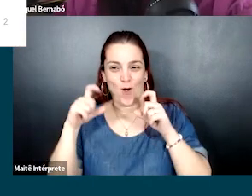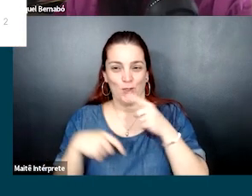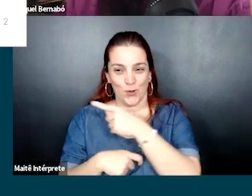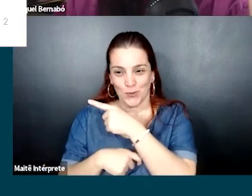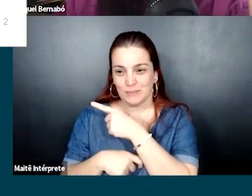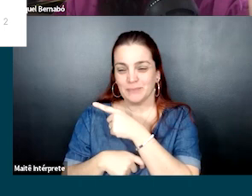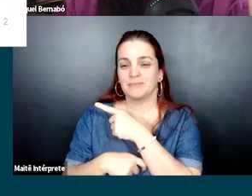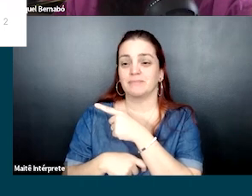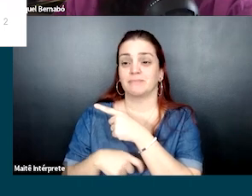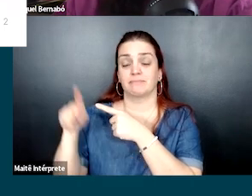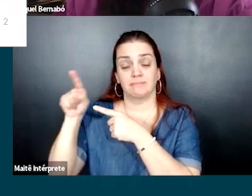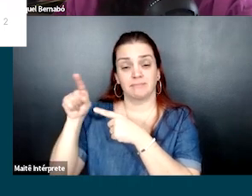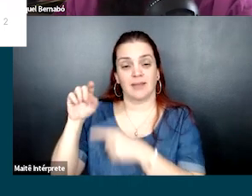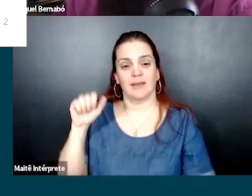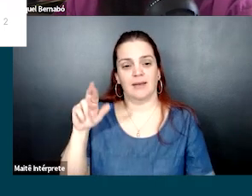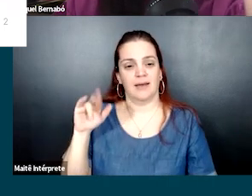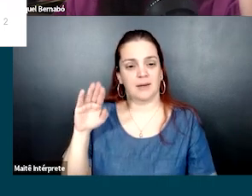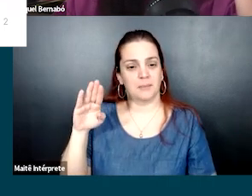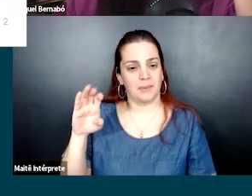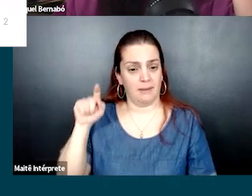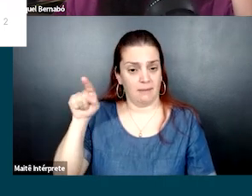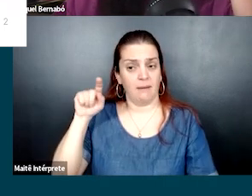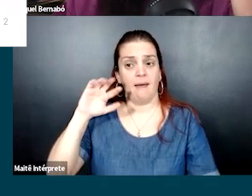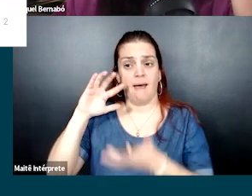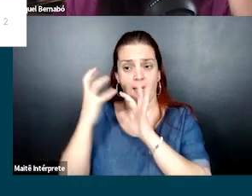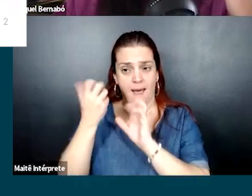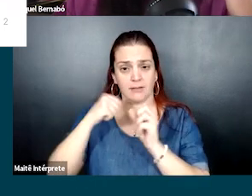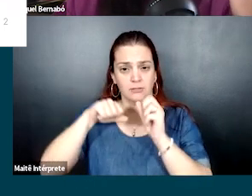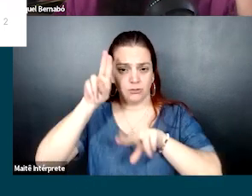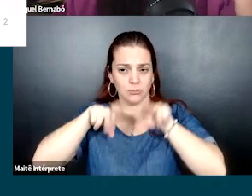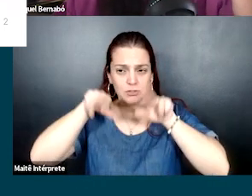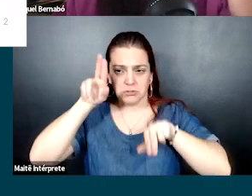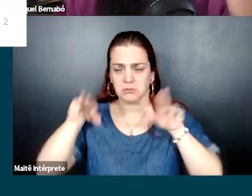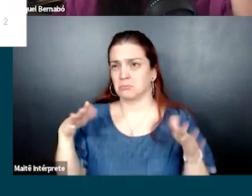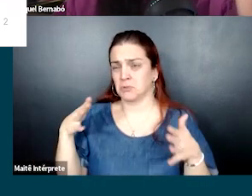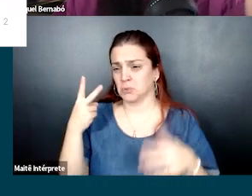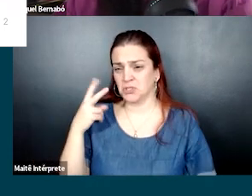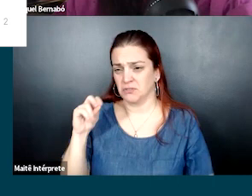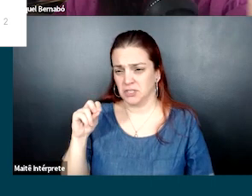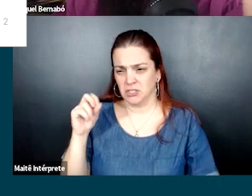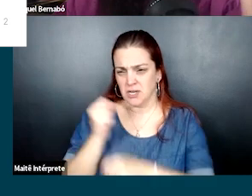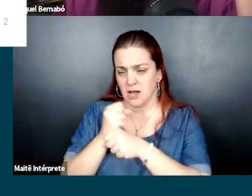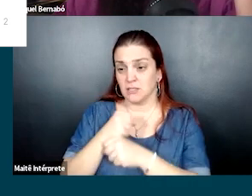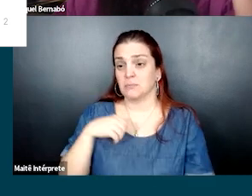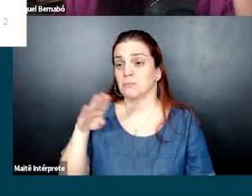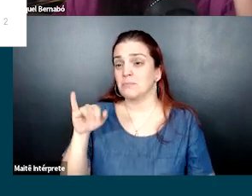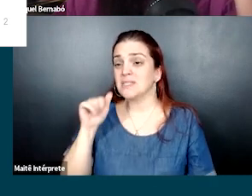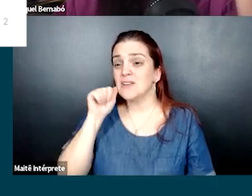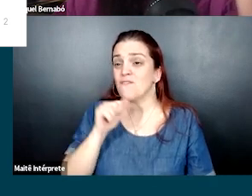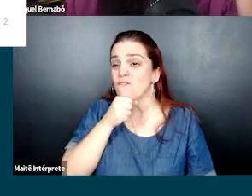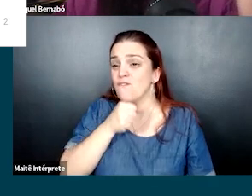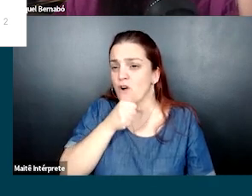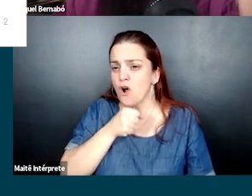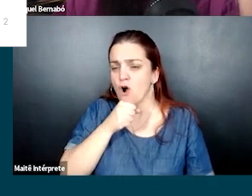foto, o nome dele é Caribé, ele é artista plástico. E eu lembro que minha avó, nessa época, né, uns 20 anos atrás,